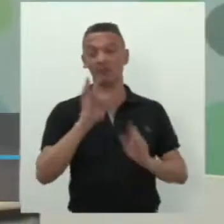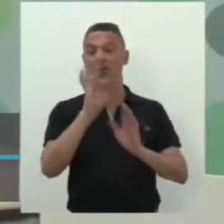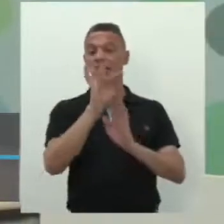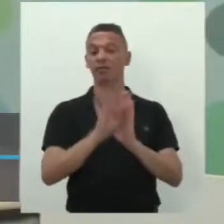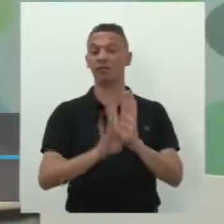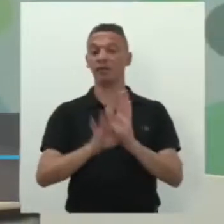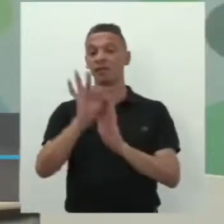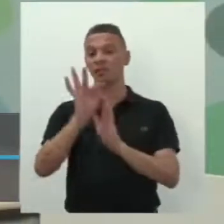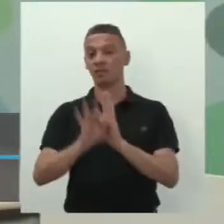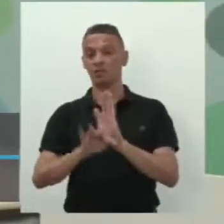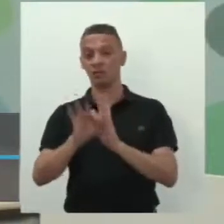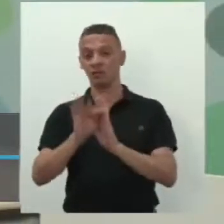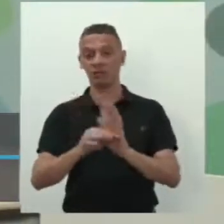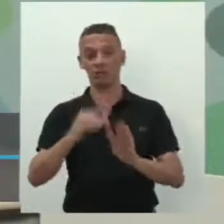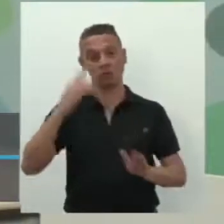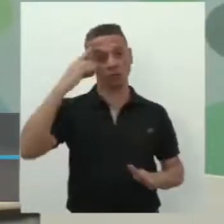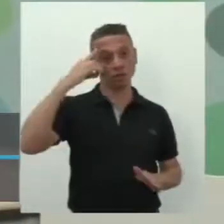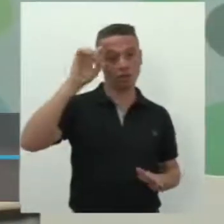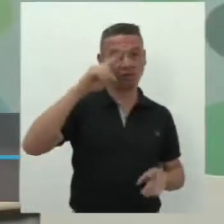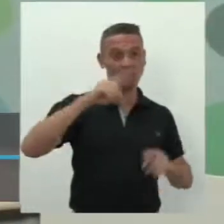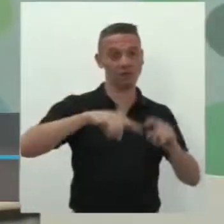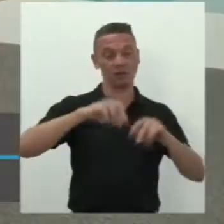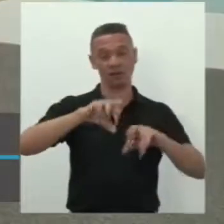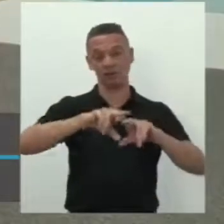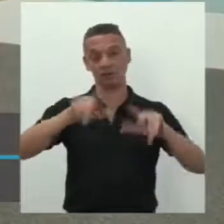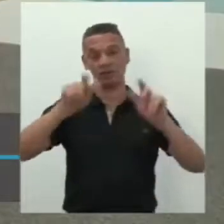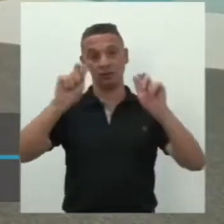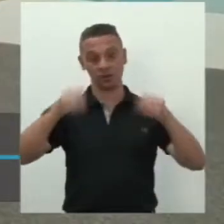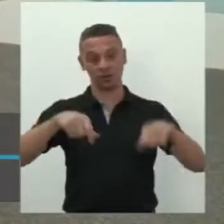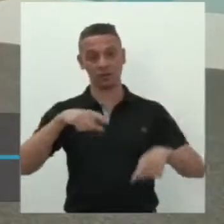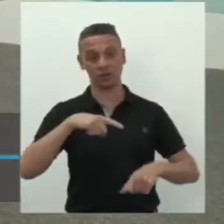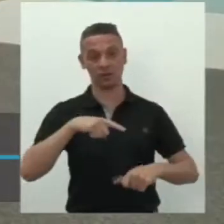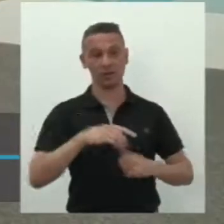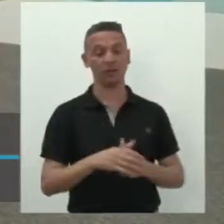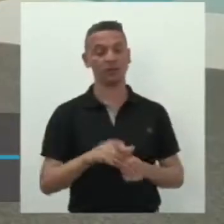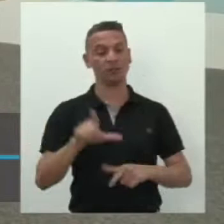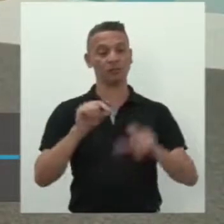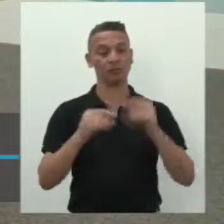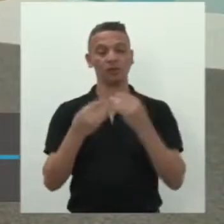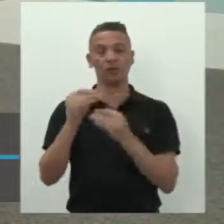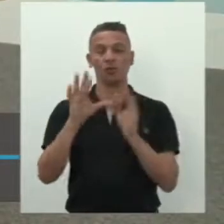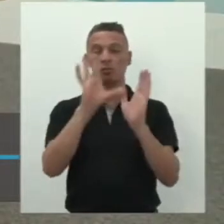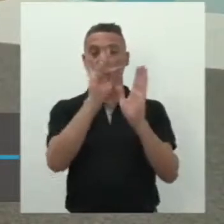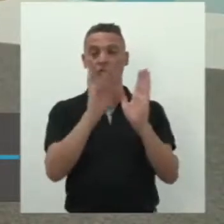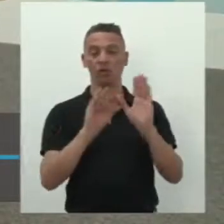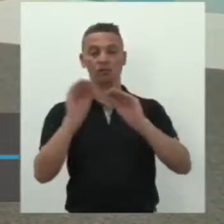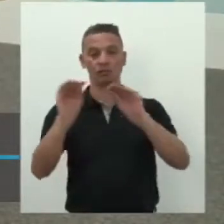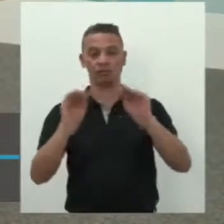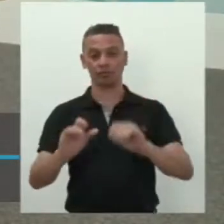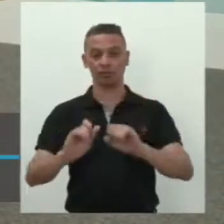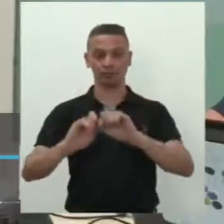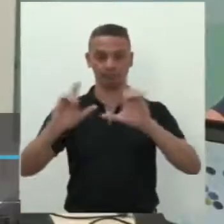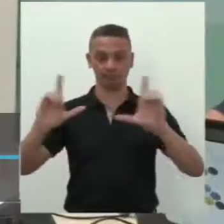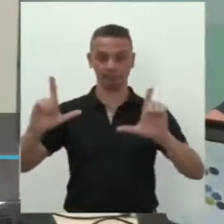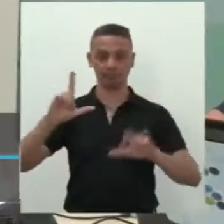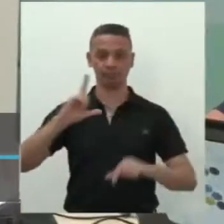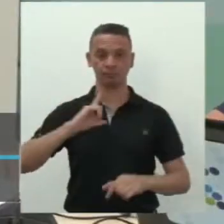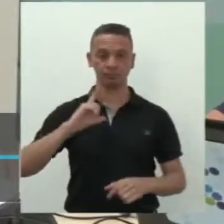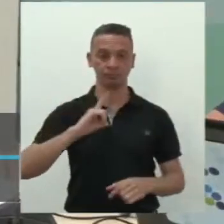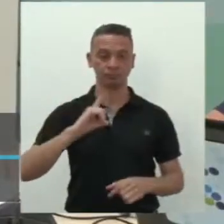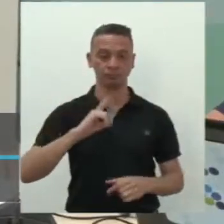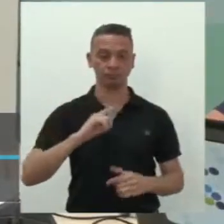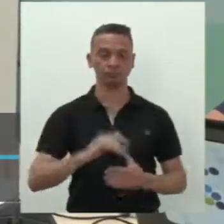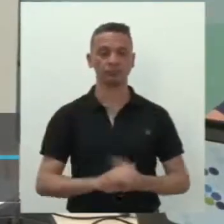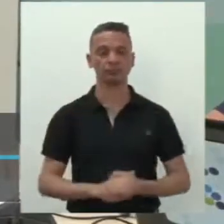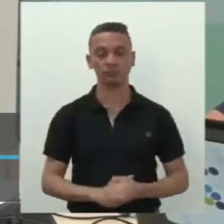como matéria e dias. Então é isso mesmo. Não, é possível. Você escolhe a maneira que você quer colar esses seus dados